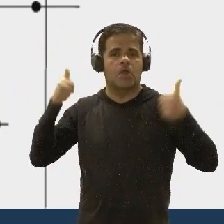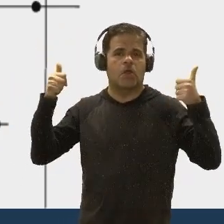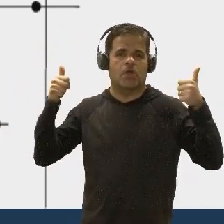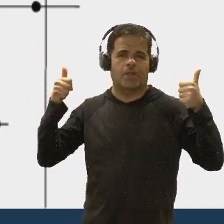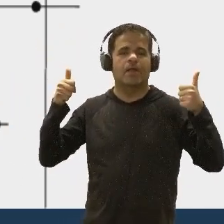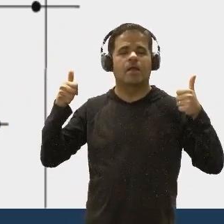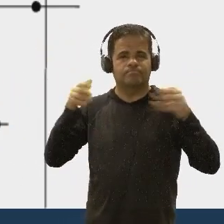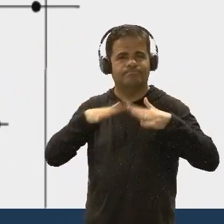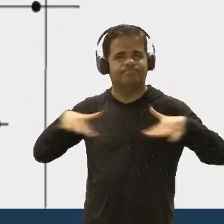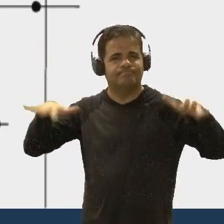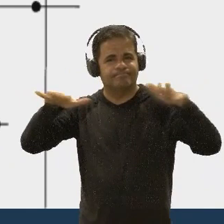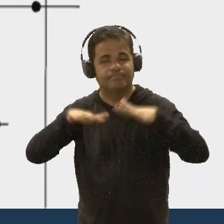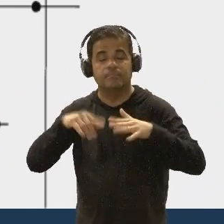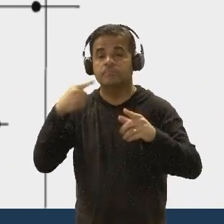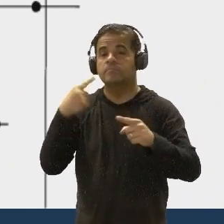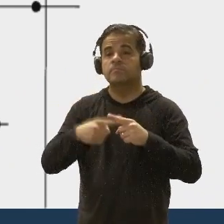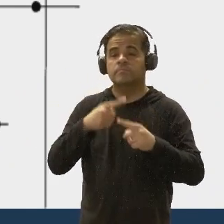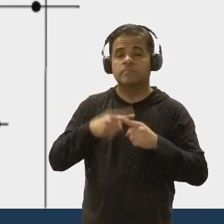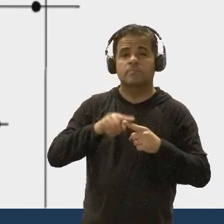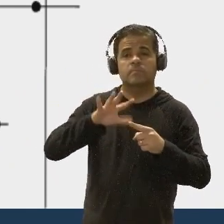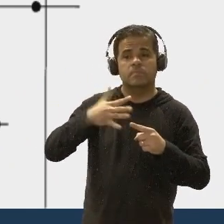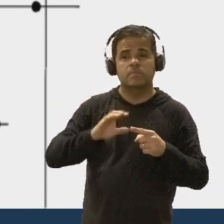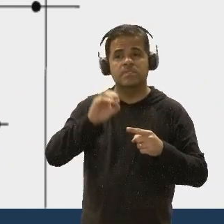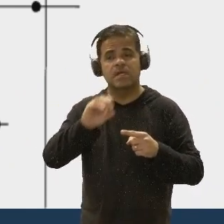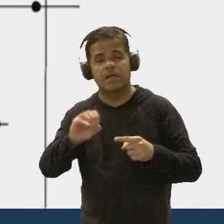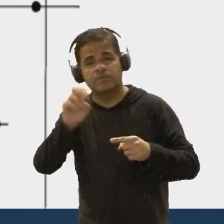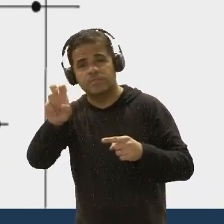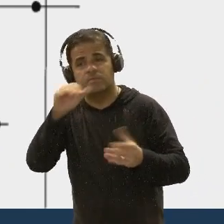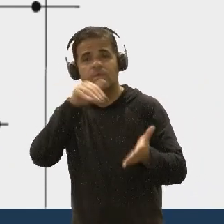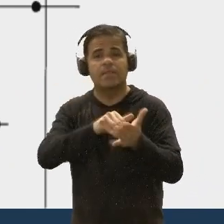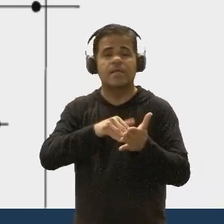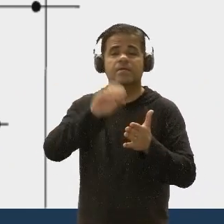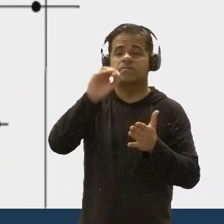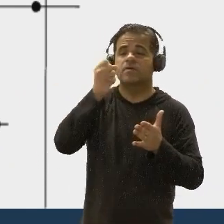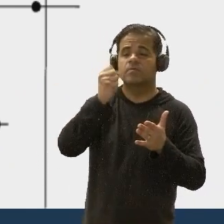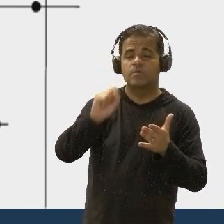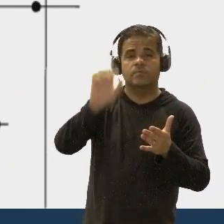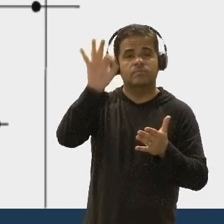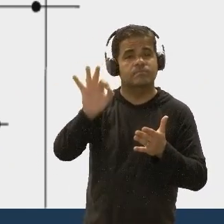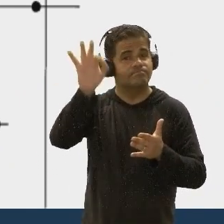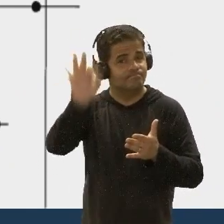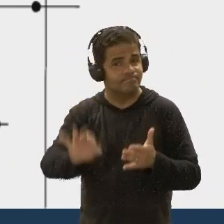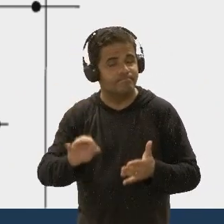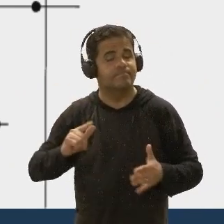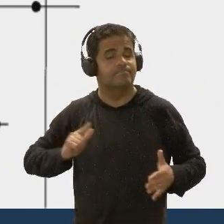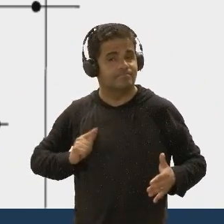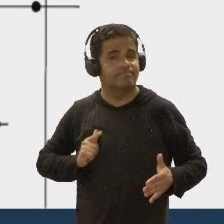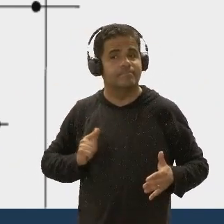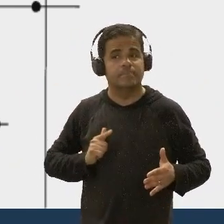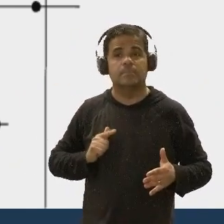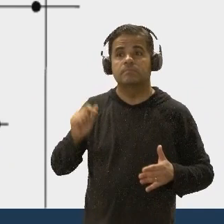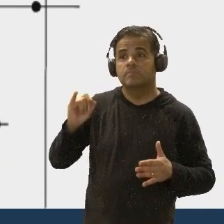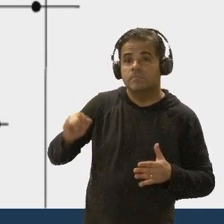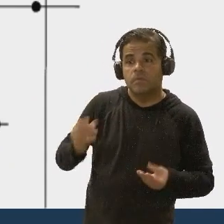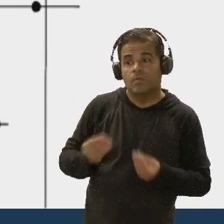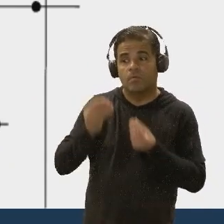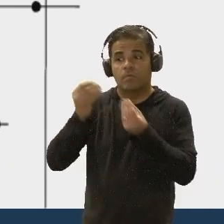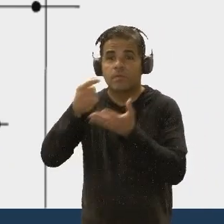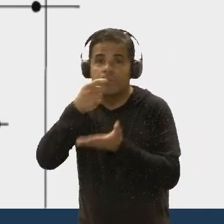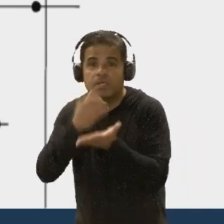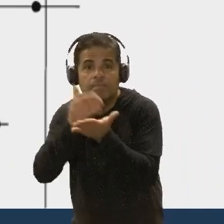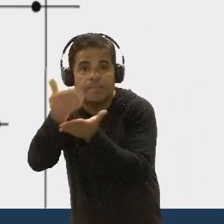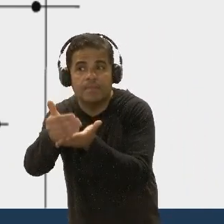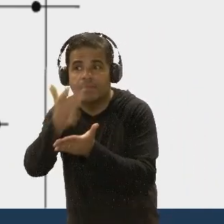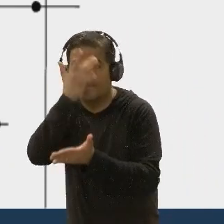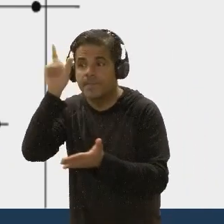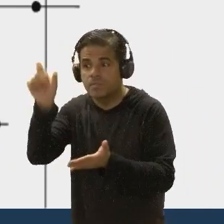hemoglobina glicada e melhora por volta de 0,5 a 0,8 pontos percentuais. Se eu der um medicamento a mais